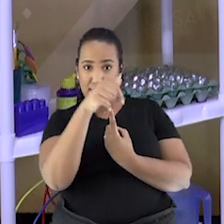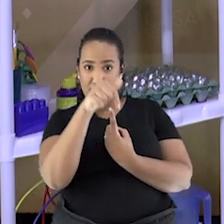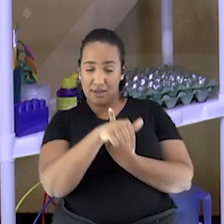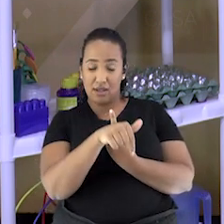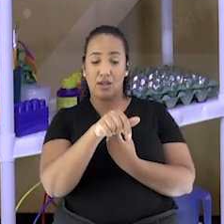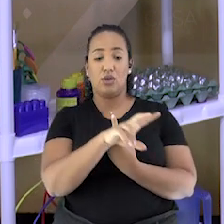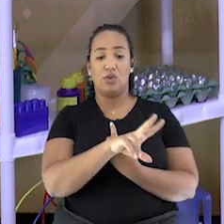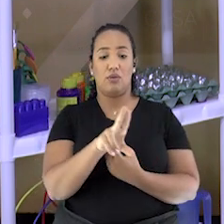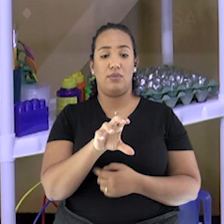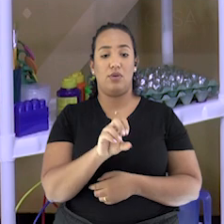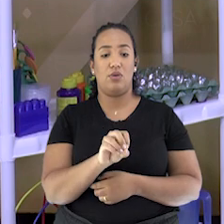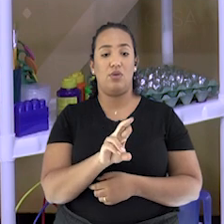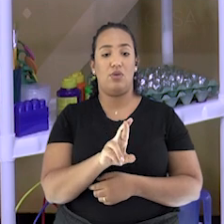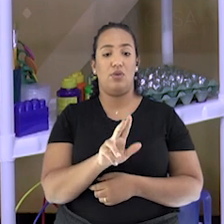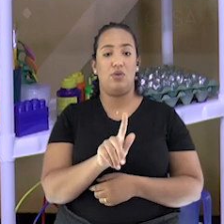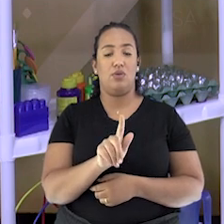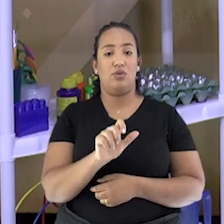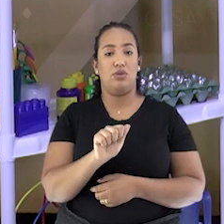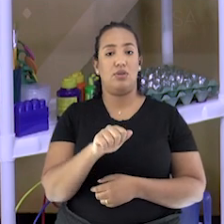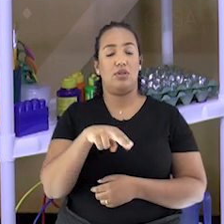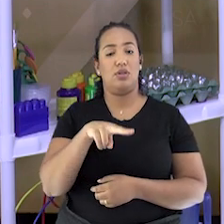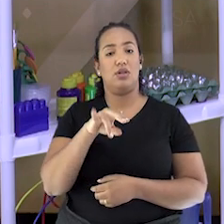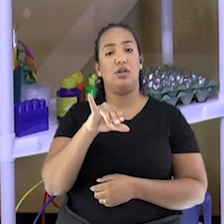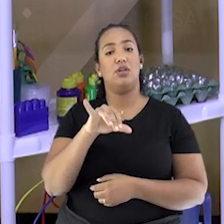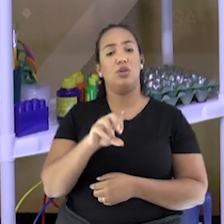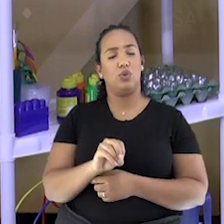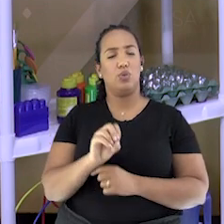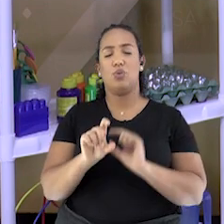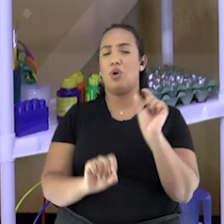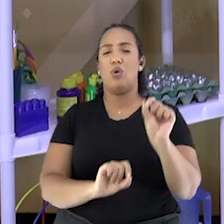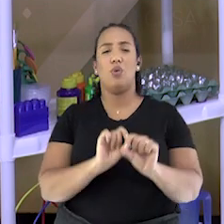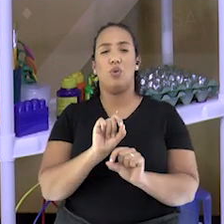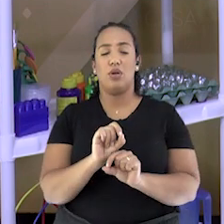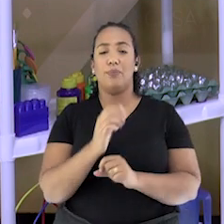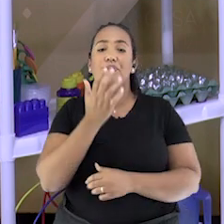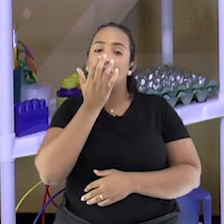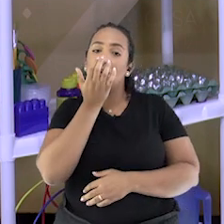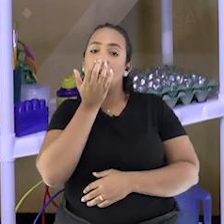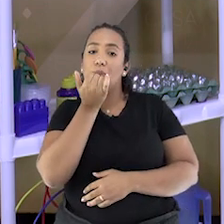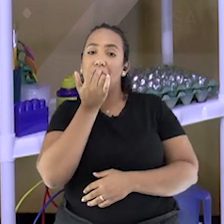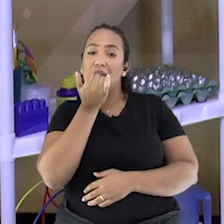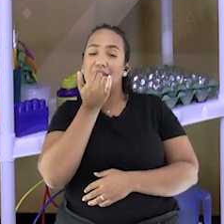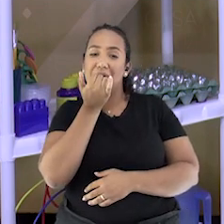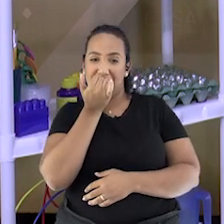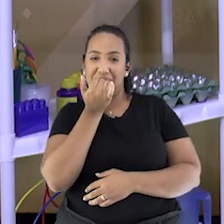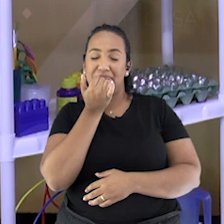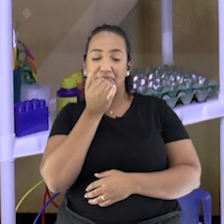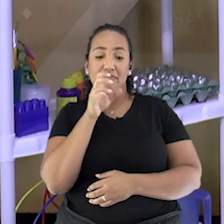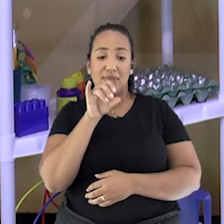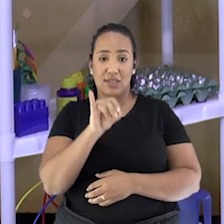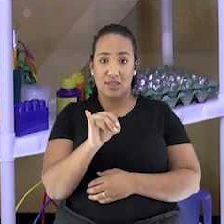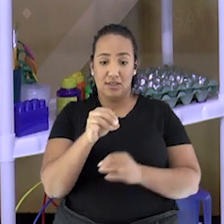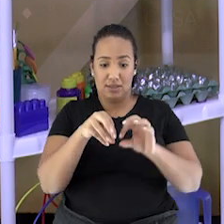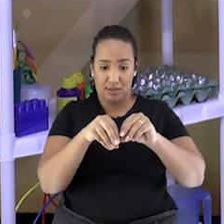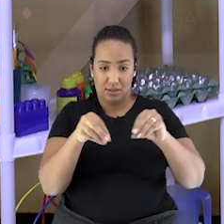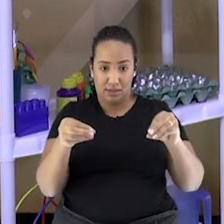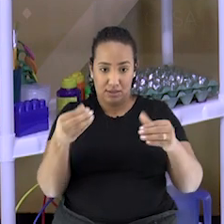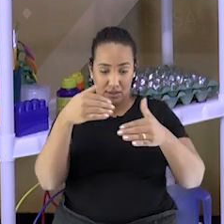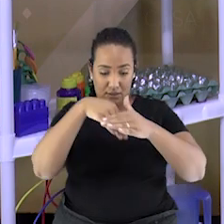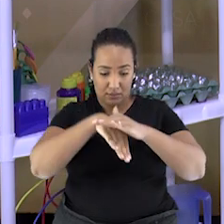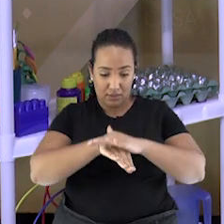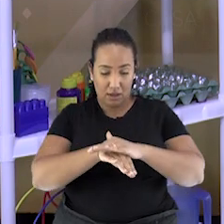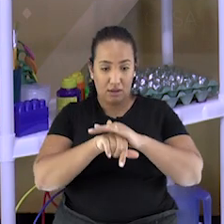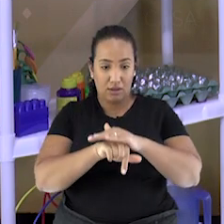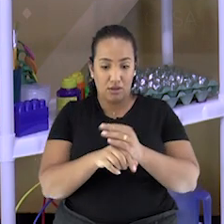terra, ele se desmancha na terra e faz a terra ficar boa para produzir novos alimentos. Você sabe